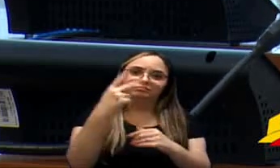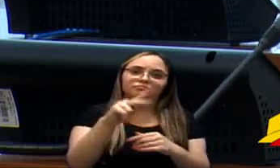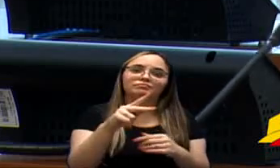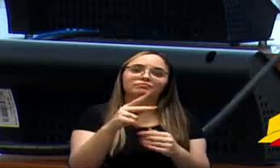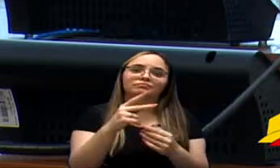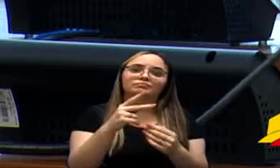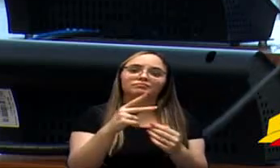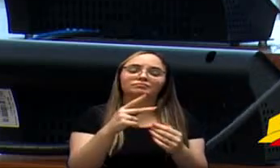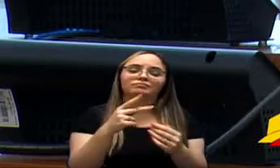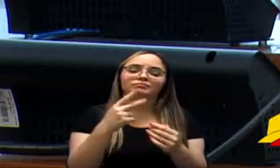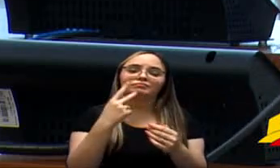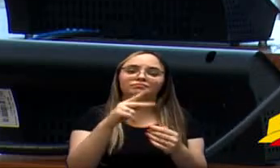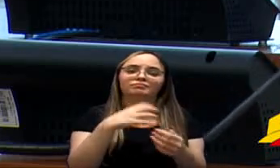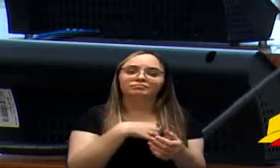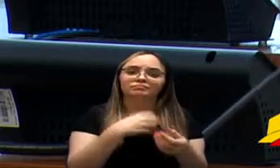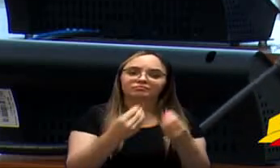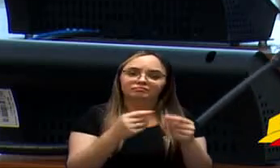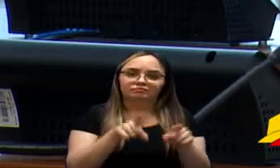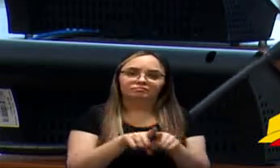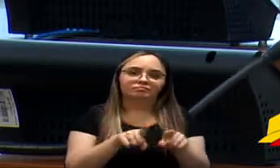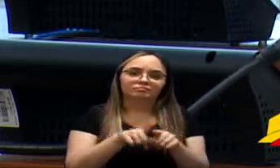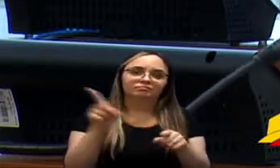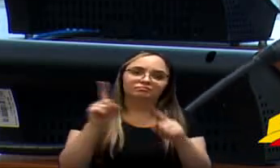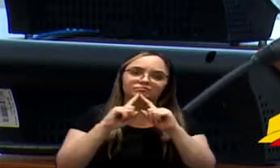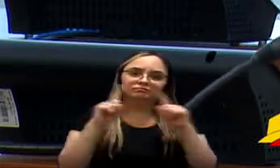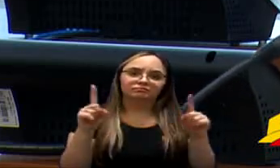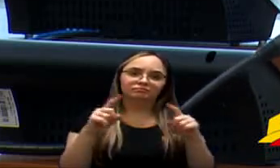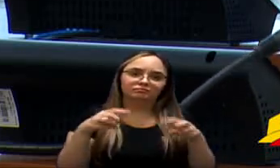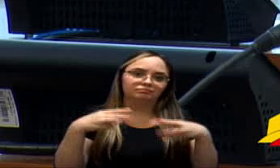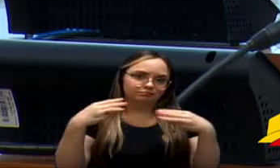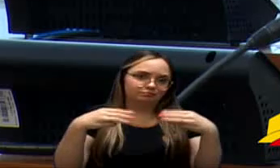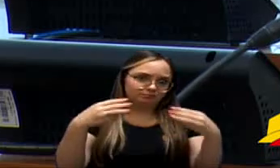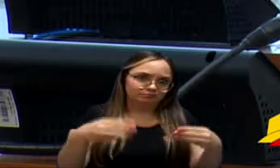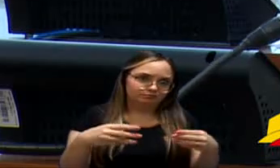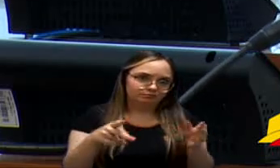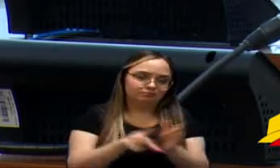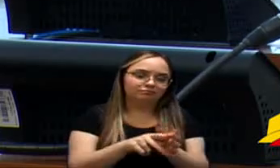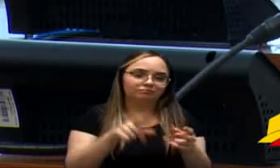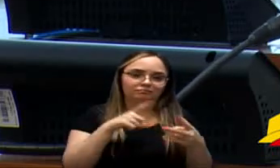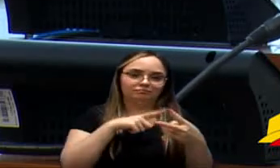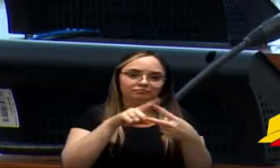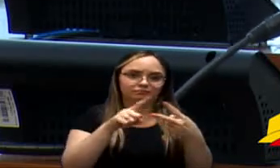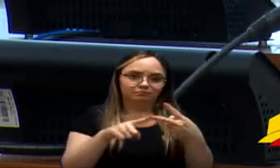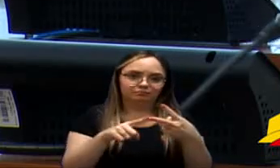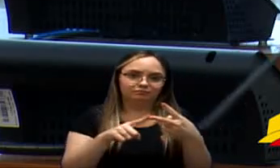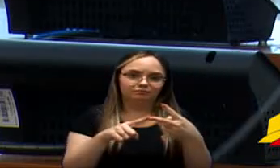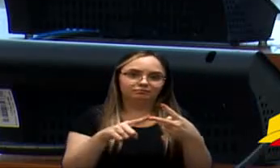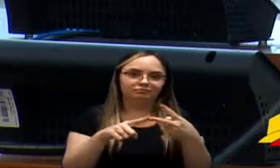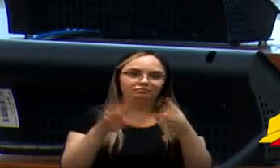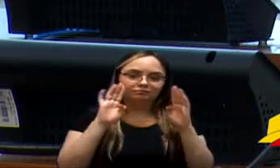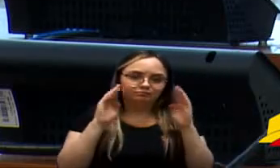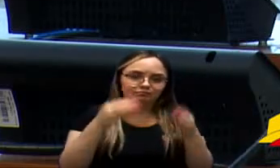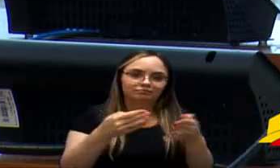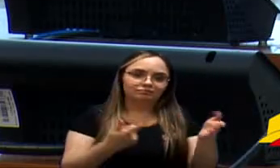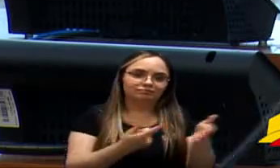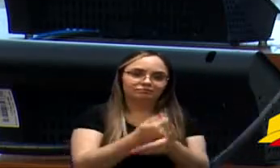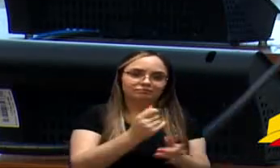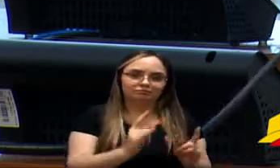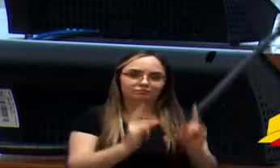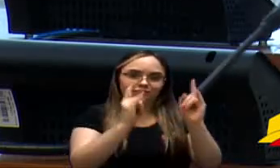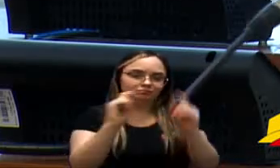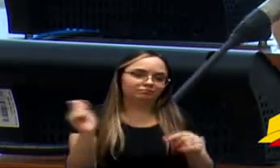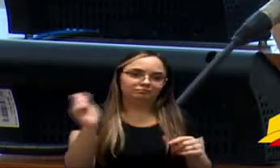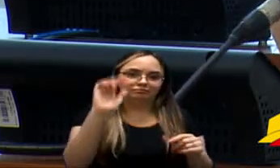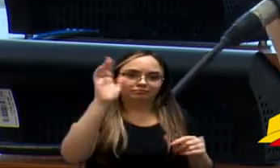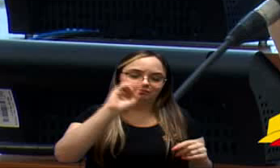situação hoje e a denúncia do Ministério Público. São duas, com relação à compra do prédio milionário, que o